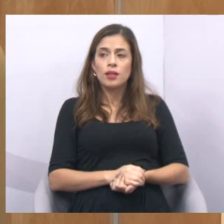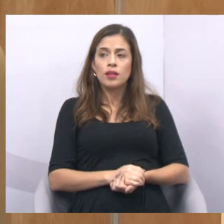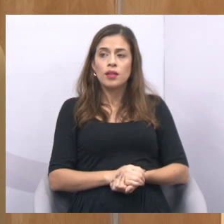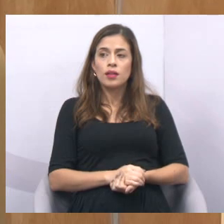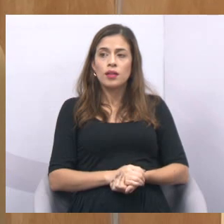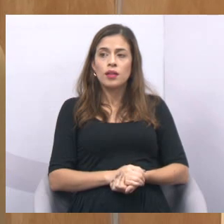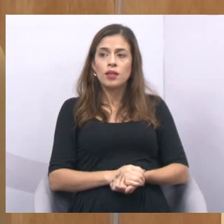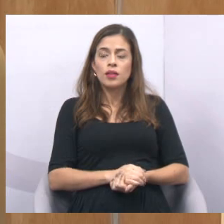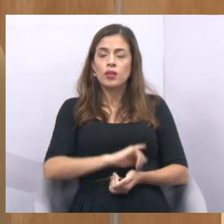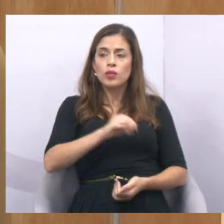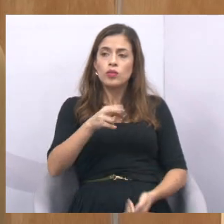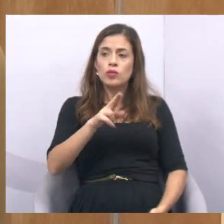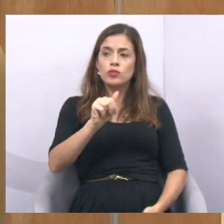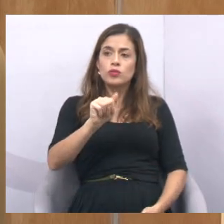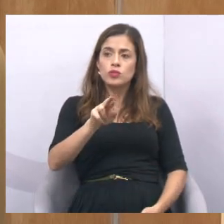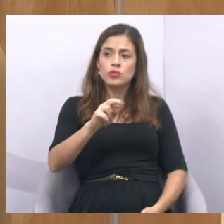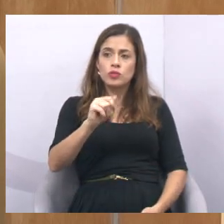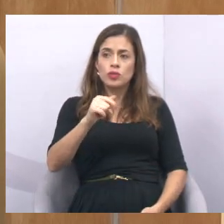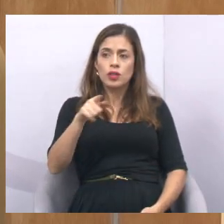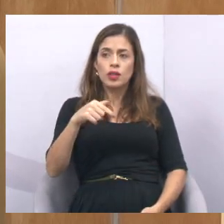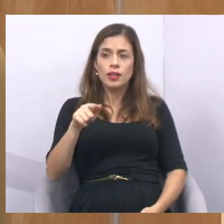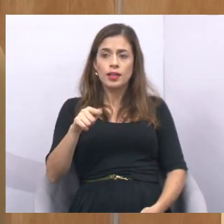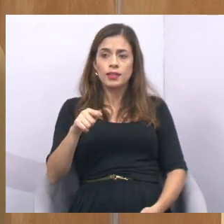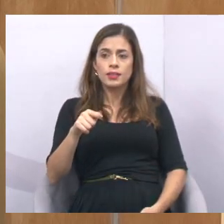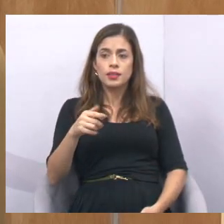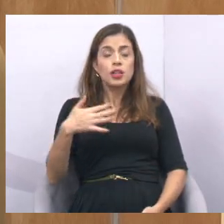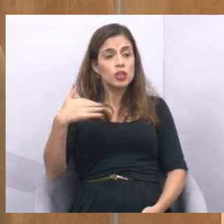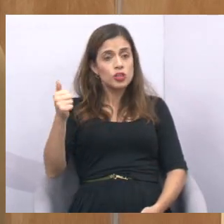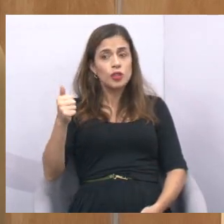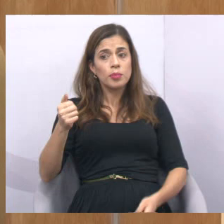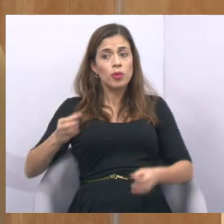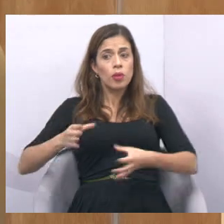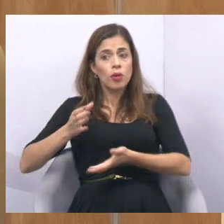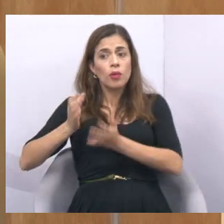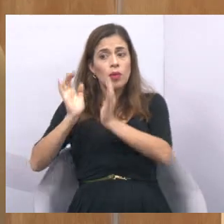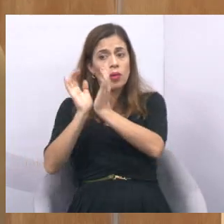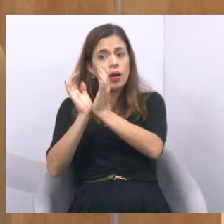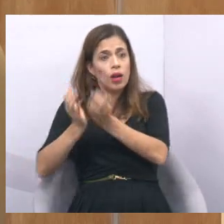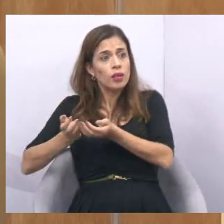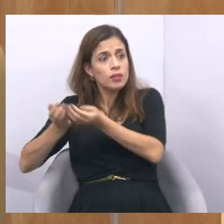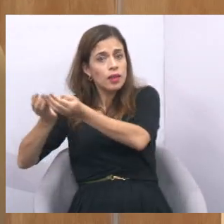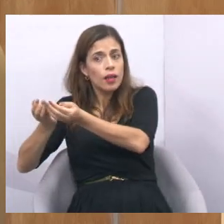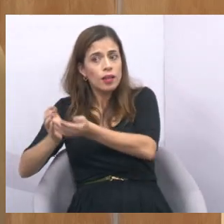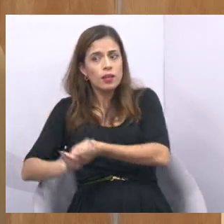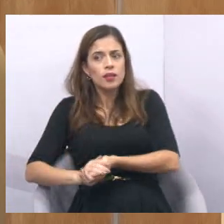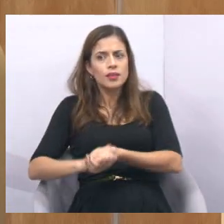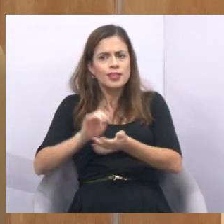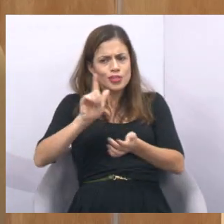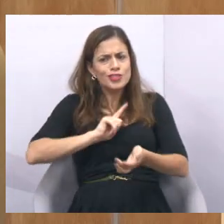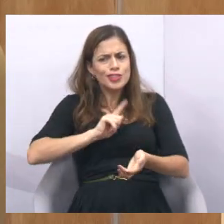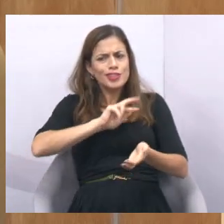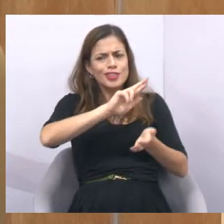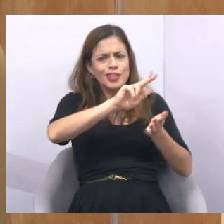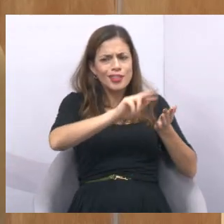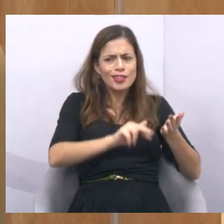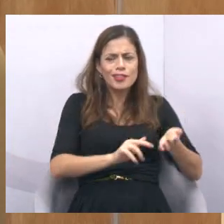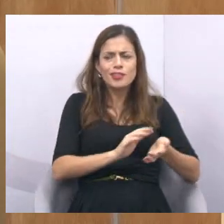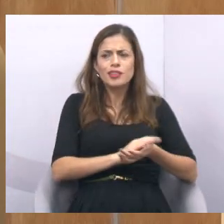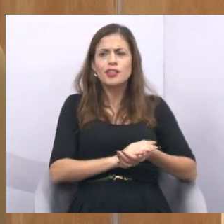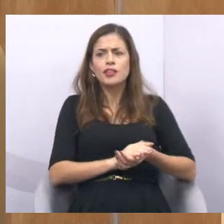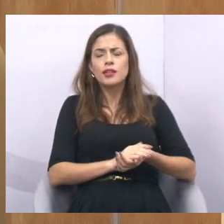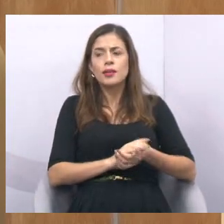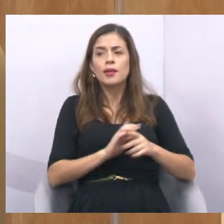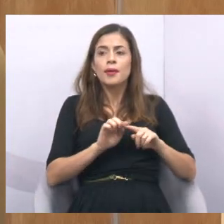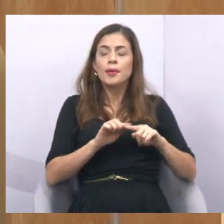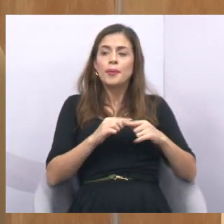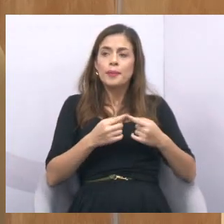o Juarez me chamou para entregar o troféu para ele. Tinha outros dirigentes do basquete, tá? Mas o Ari Vidal exigiu que